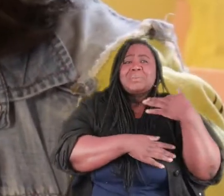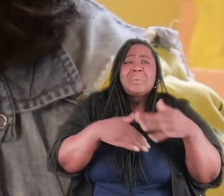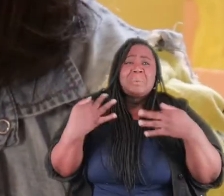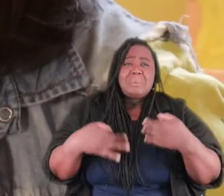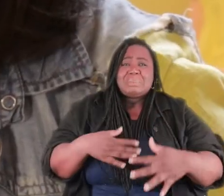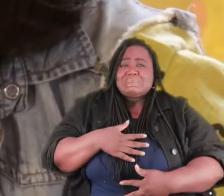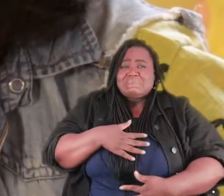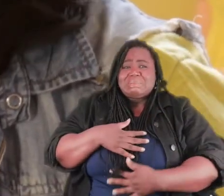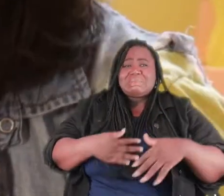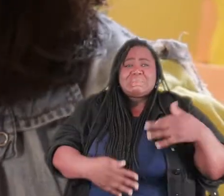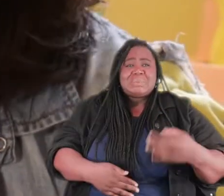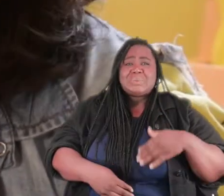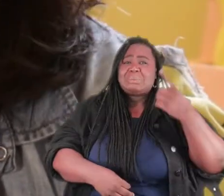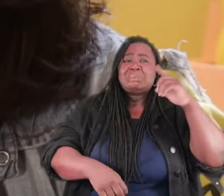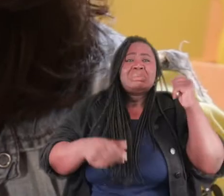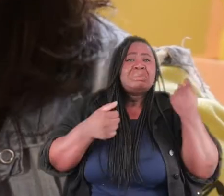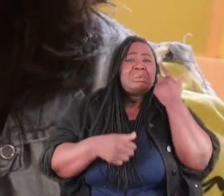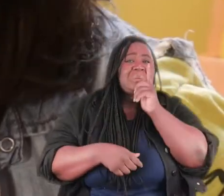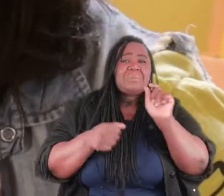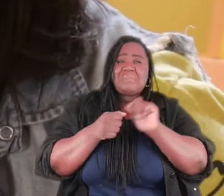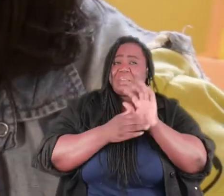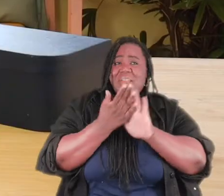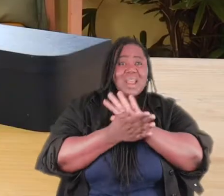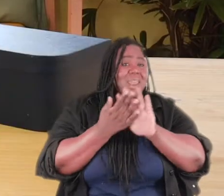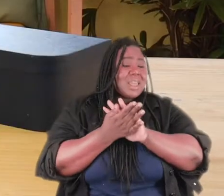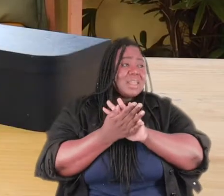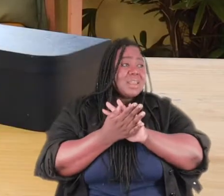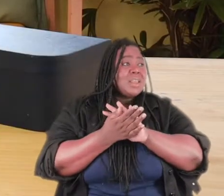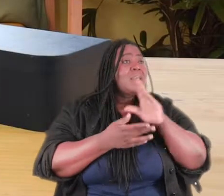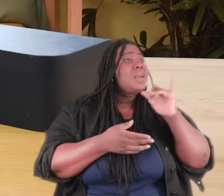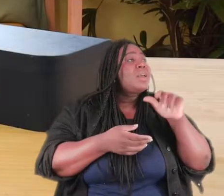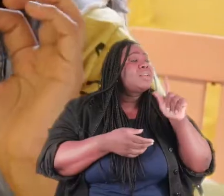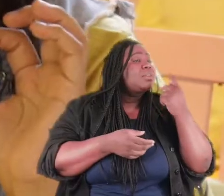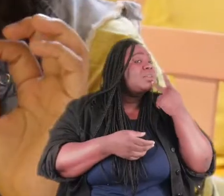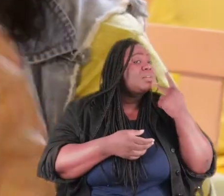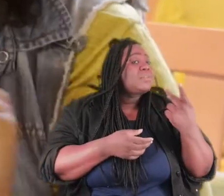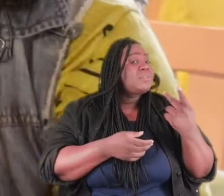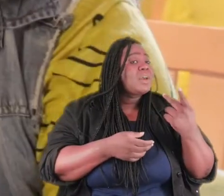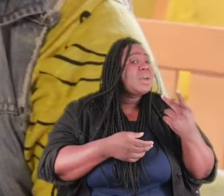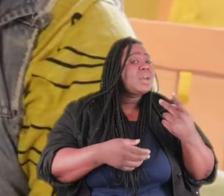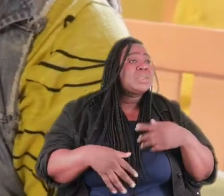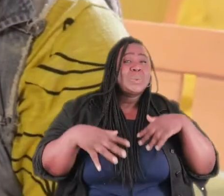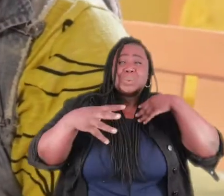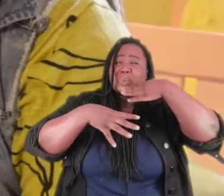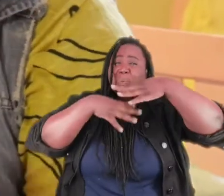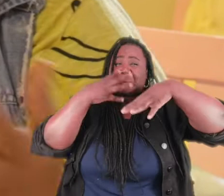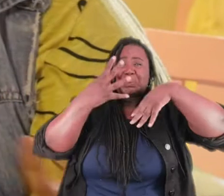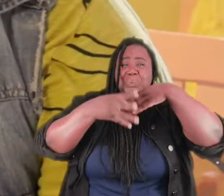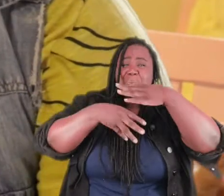de barriga. Não consigo fazer nada. A ciganinha chegou e foi grande o